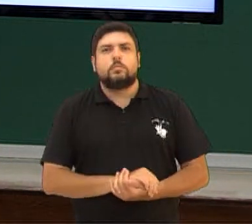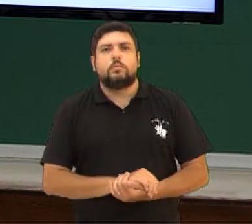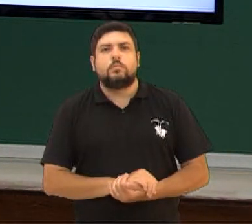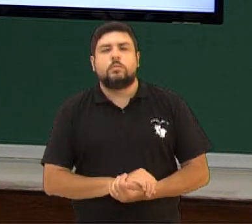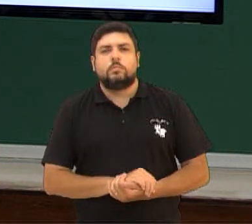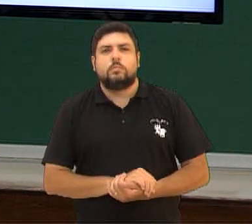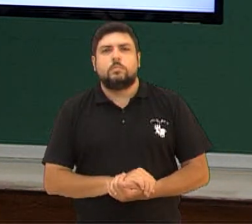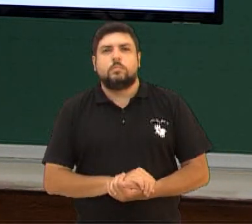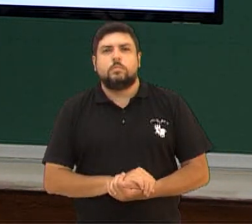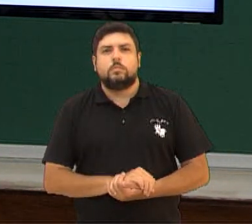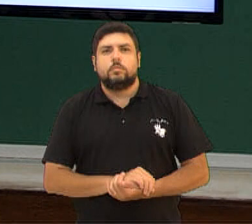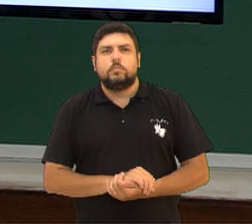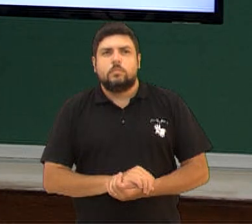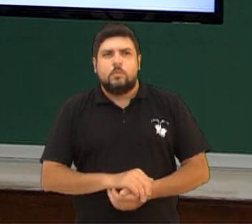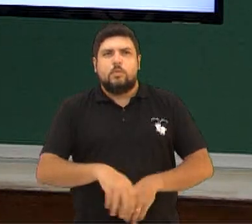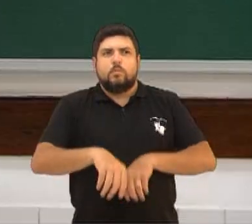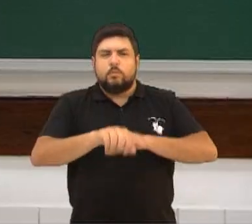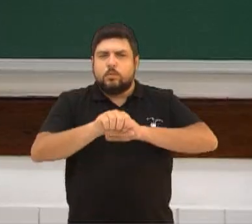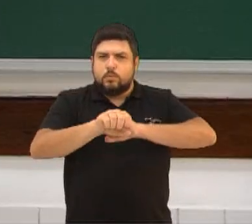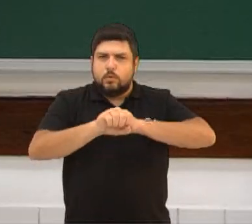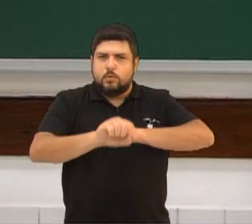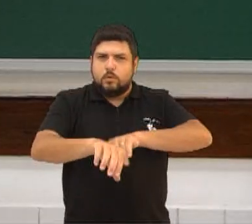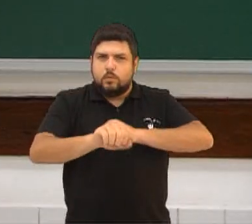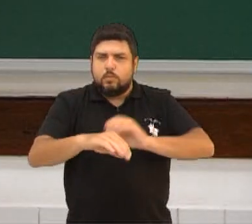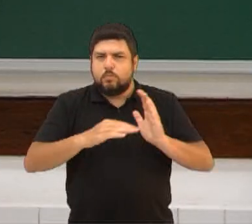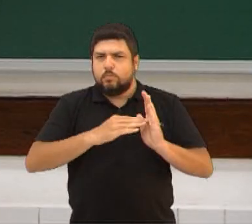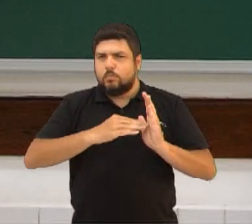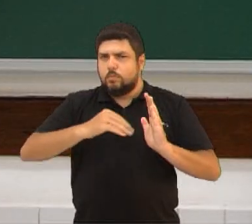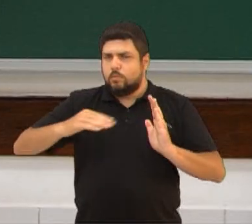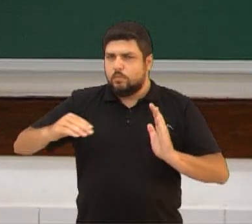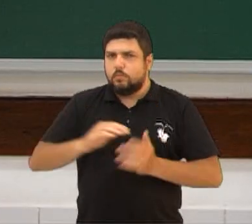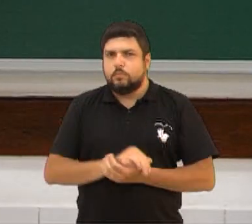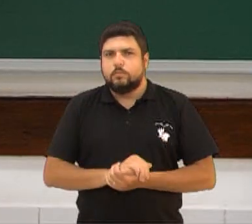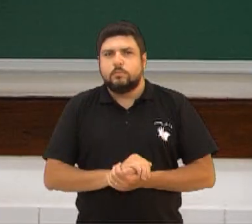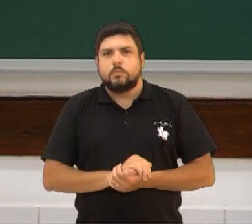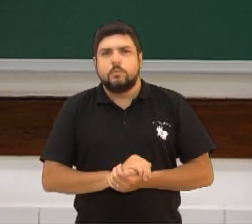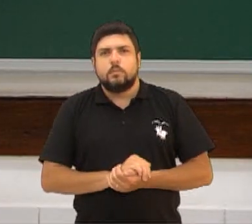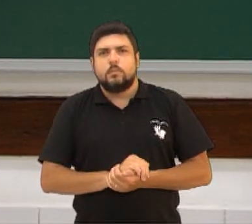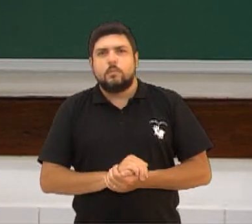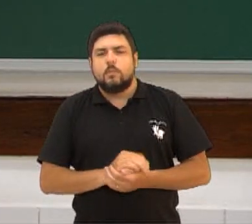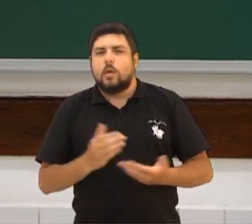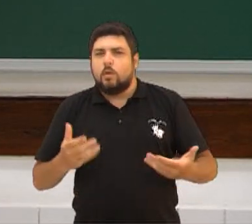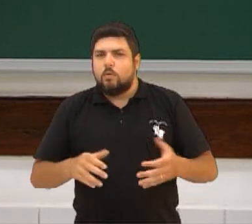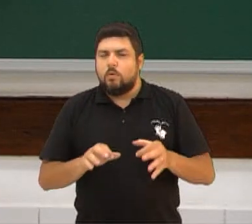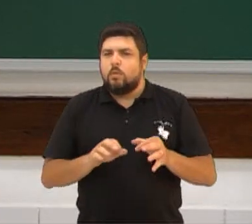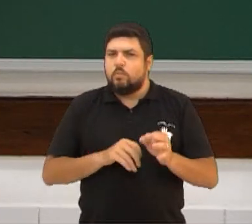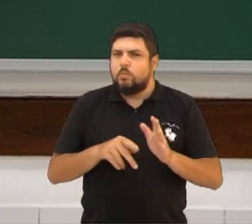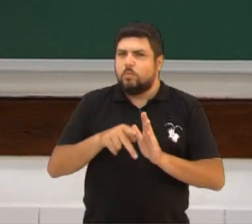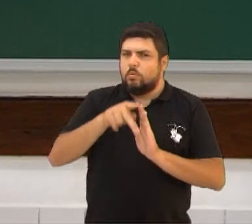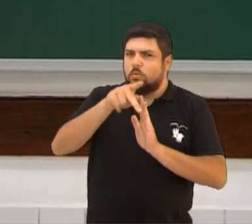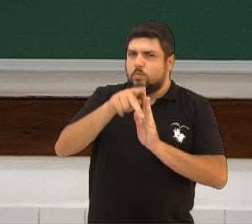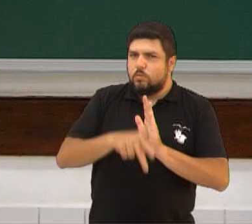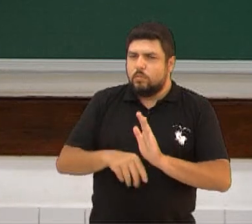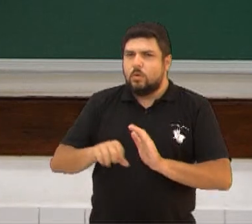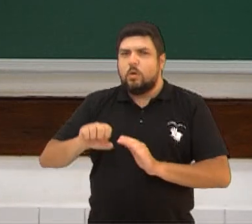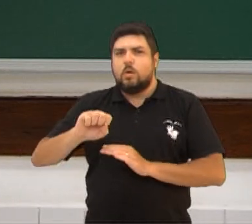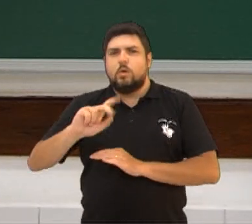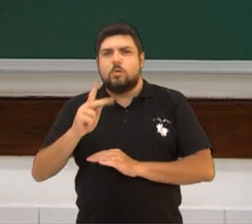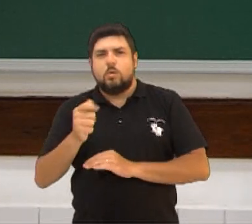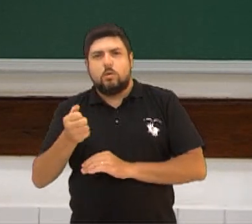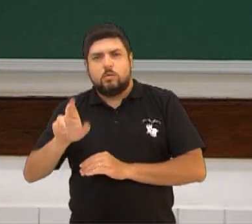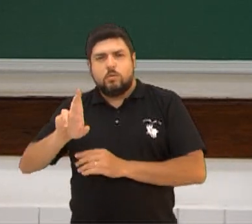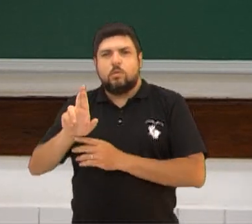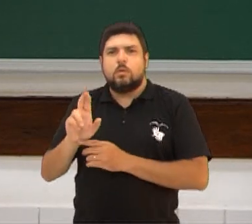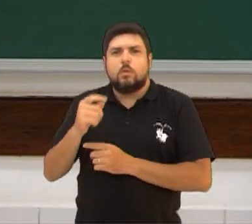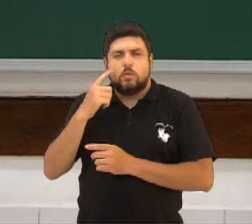A educação estética. Agora nós vamos entrar num projeto do nosso grande Friedrich Schiller, que nós vimos aqui